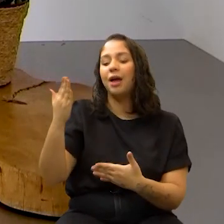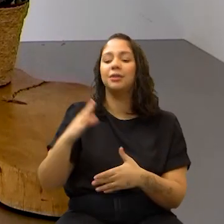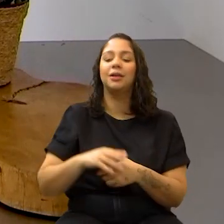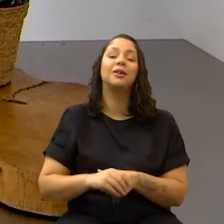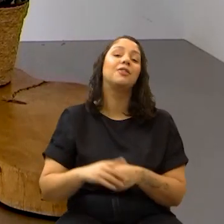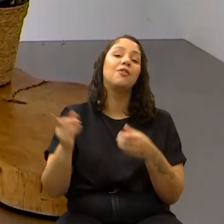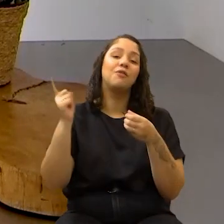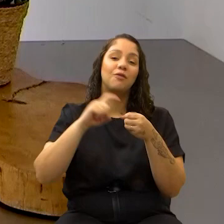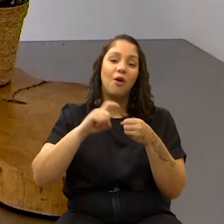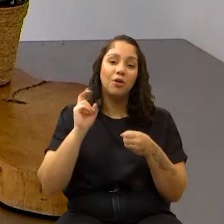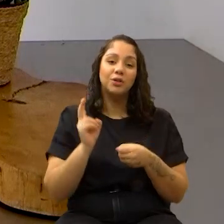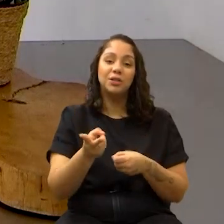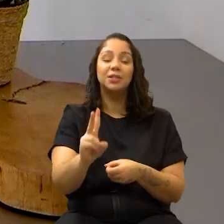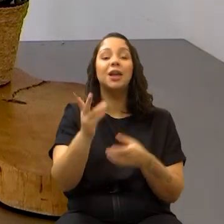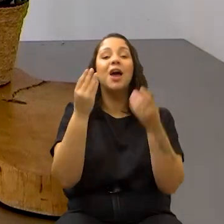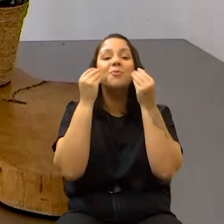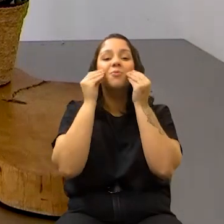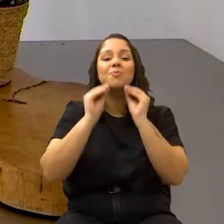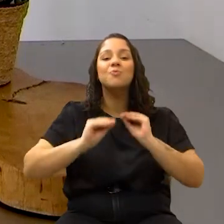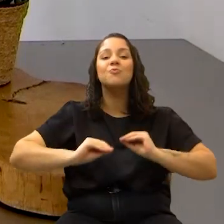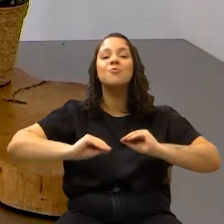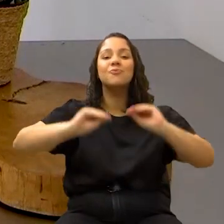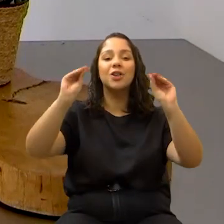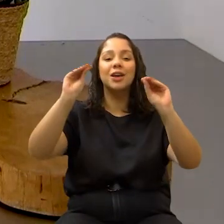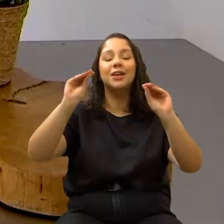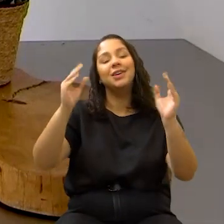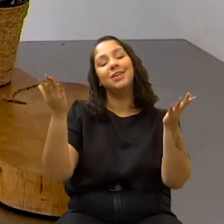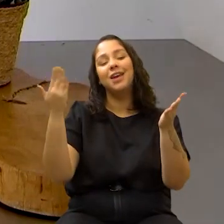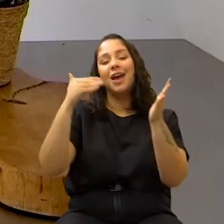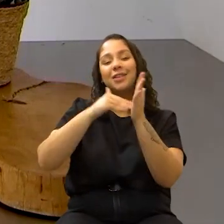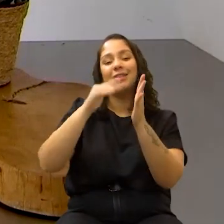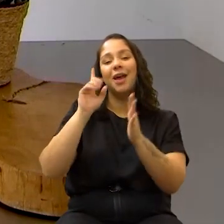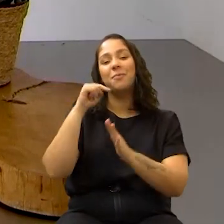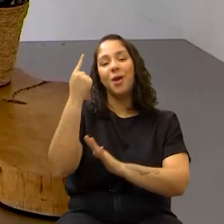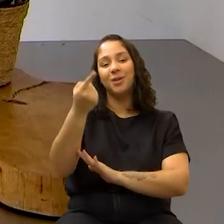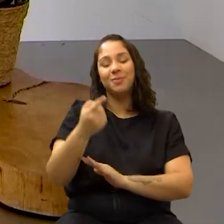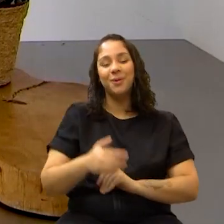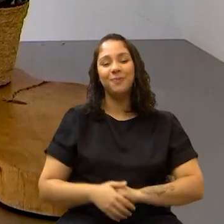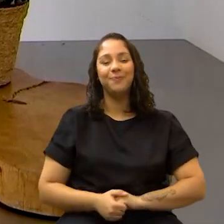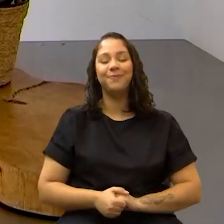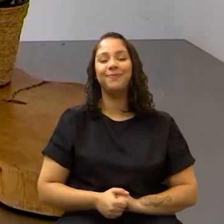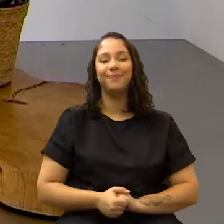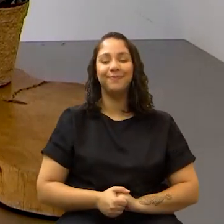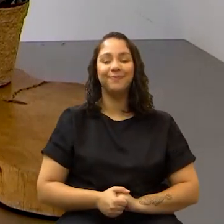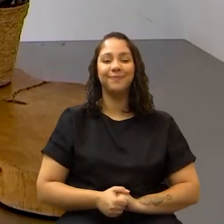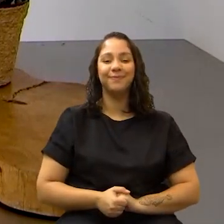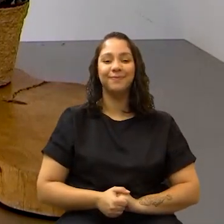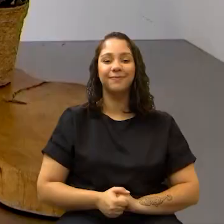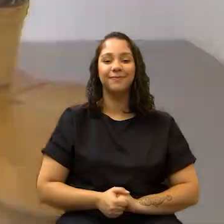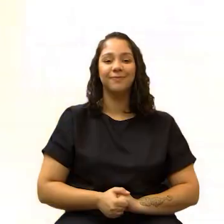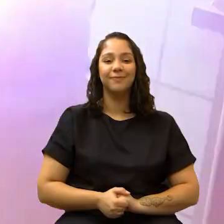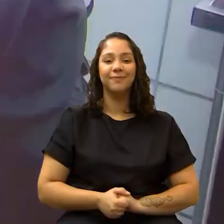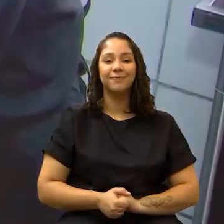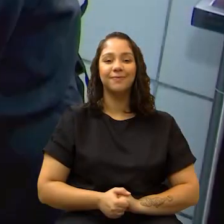muito obrigada, tá? Obrigada a você. Volte sempre. Um grande beijo e até